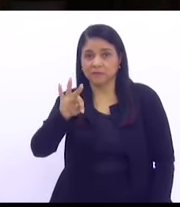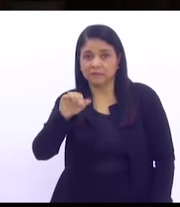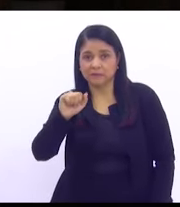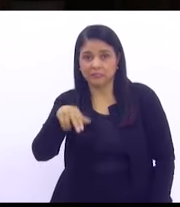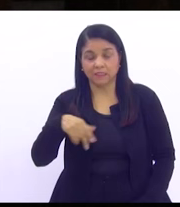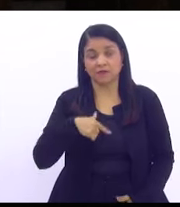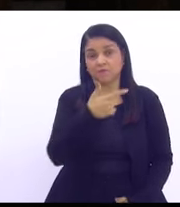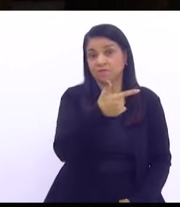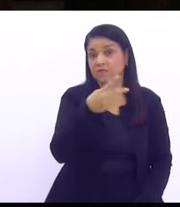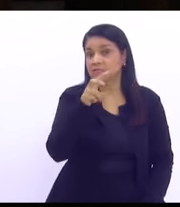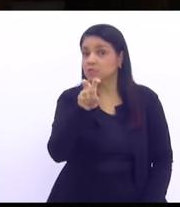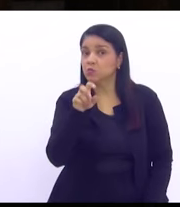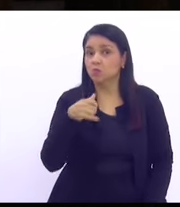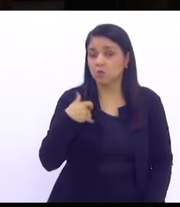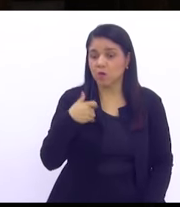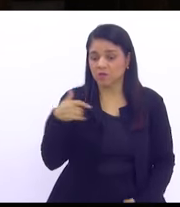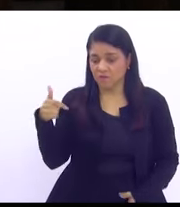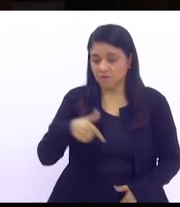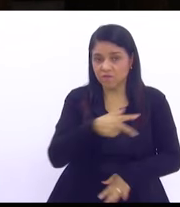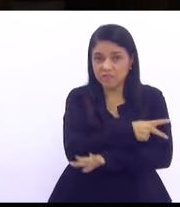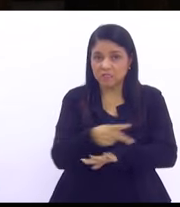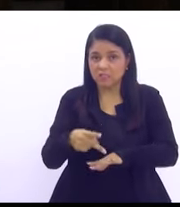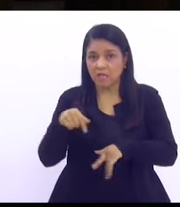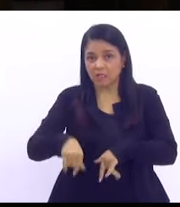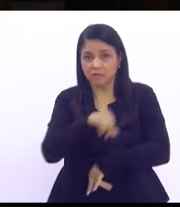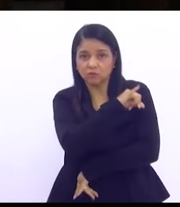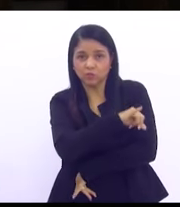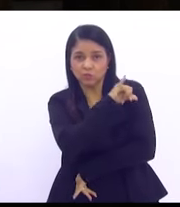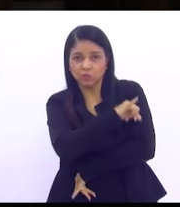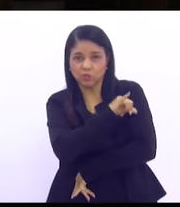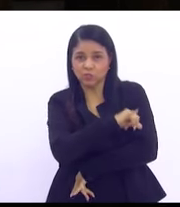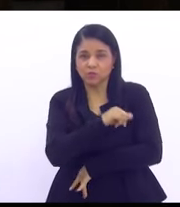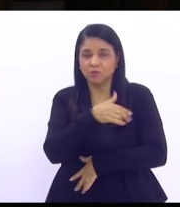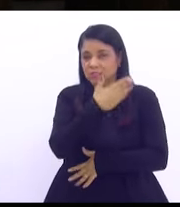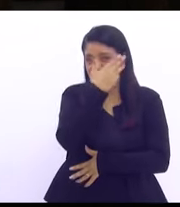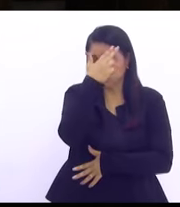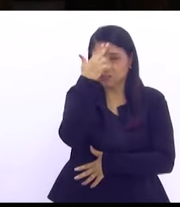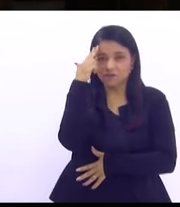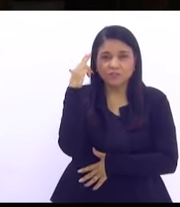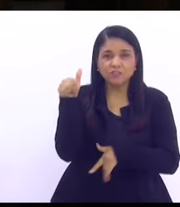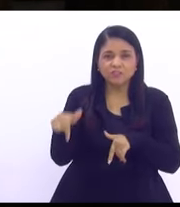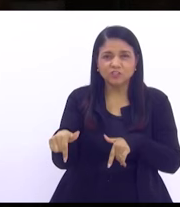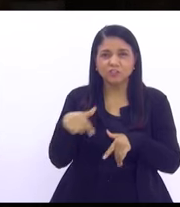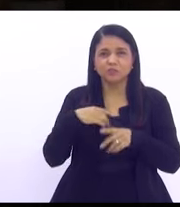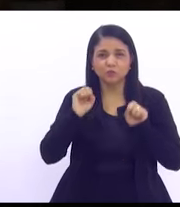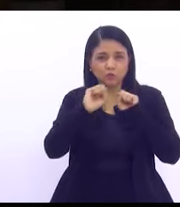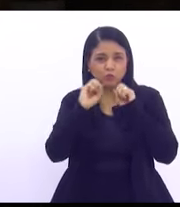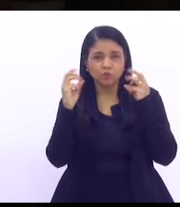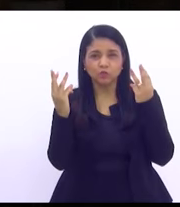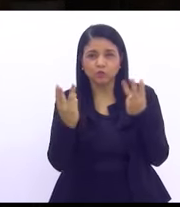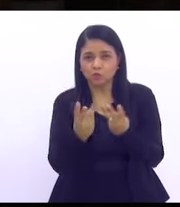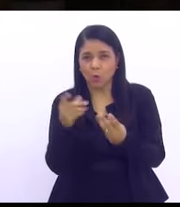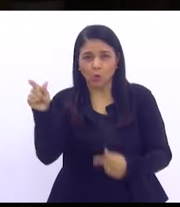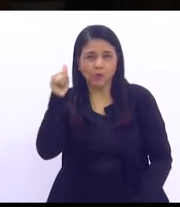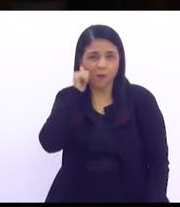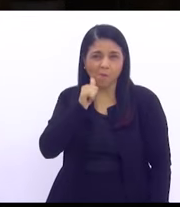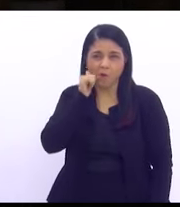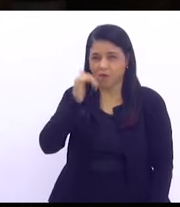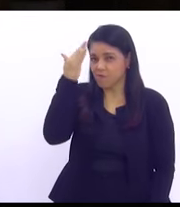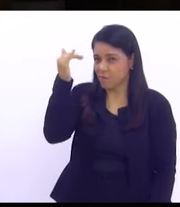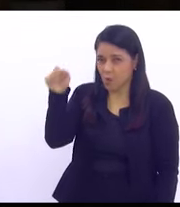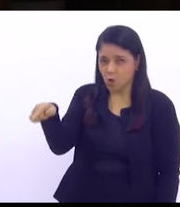para o nosso estado para poder se divertir um pouco, para ver aí o show da Taylor Swift, e